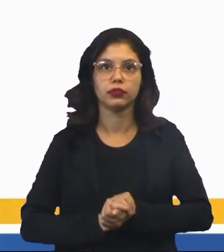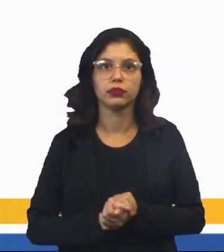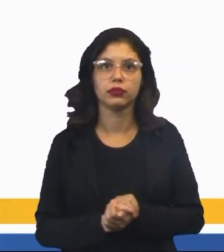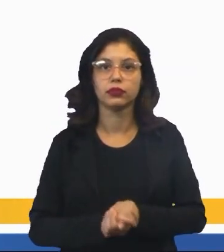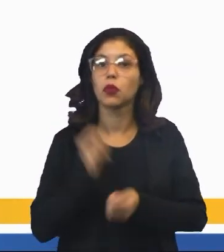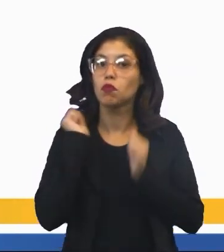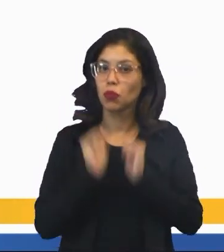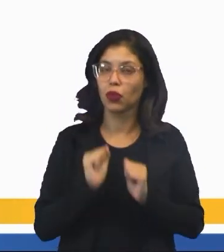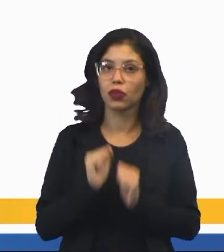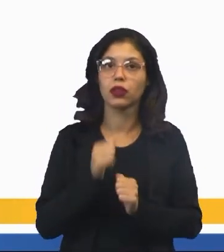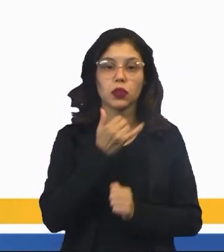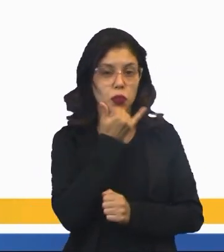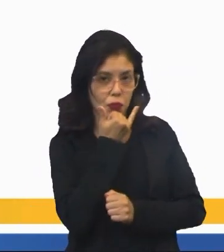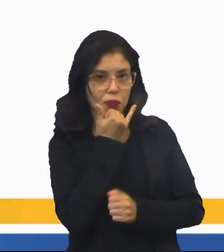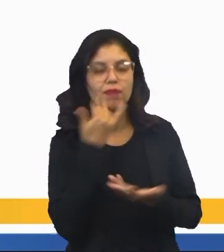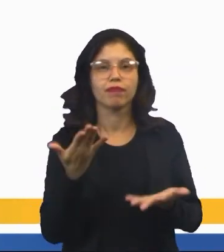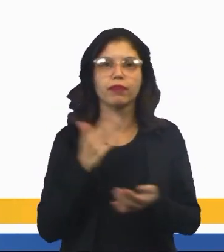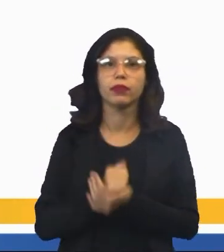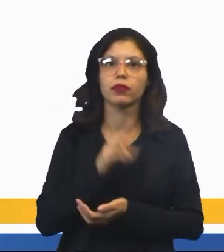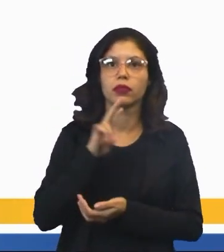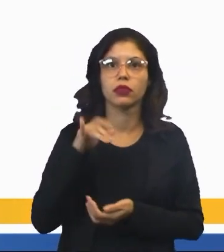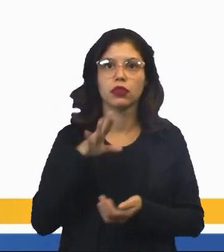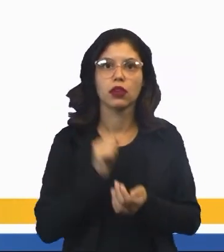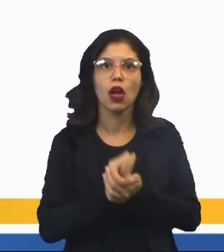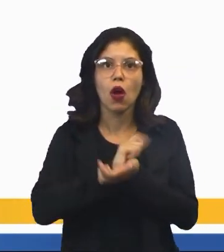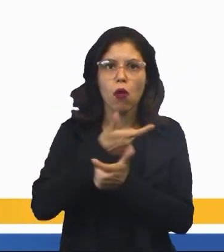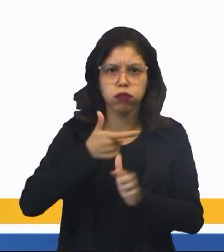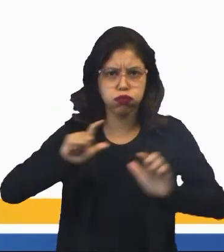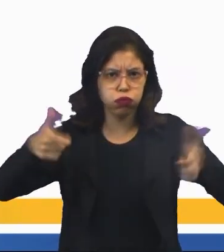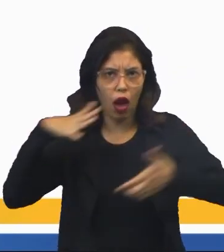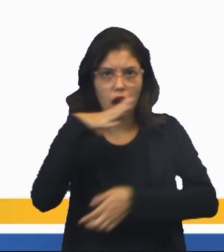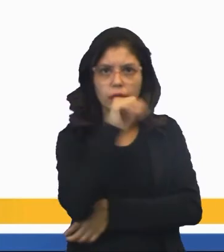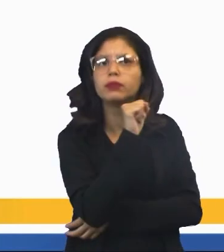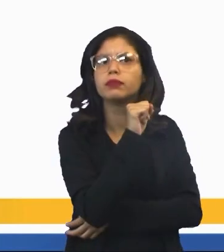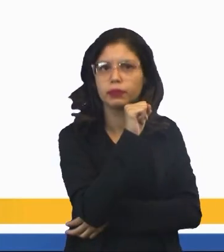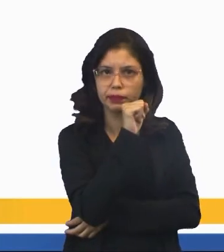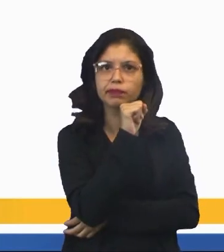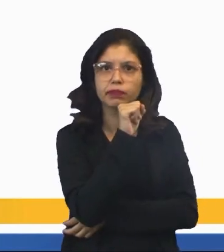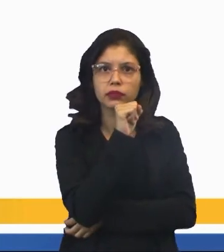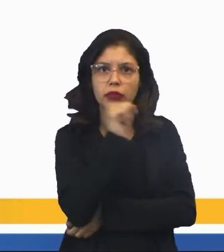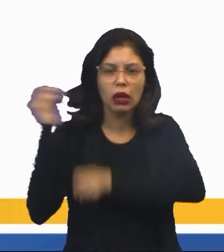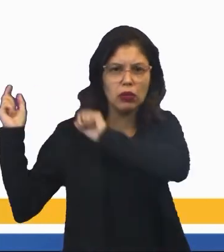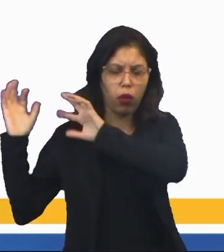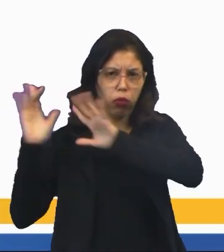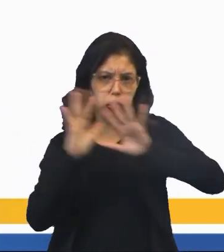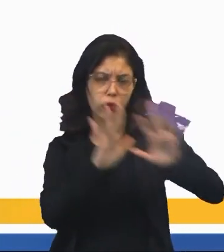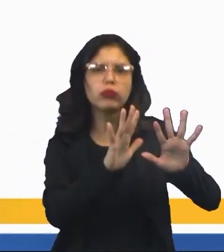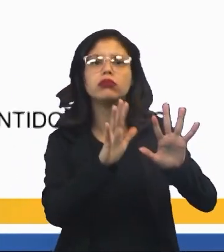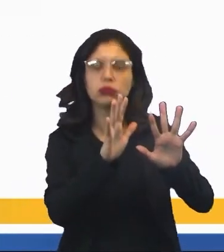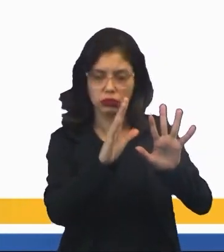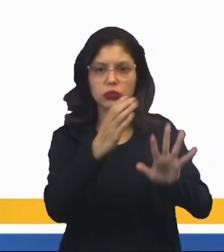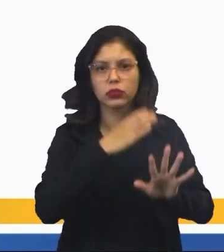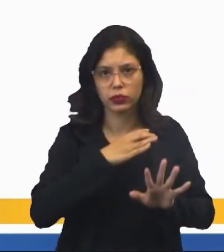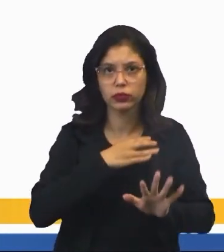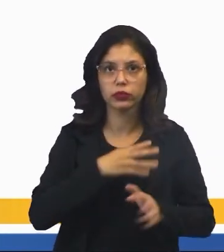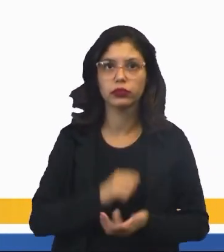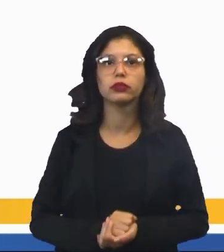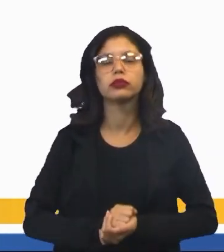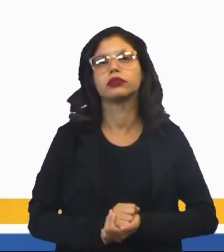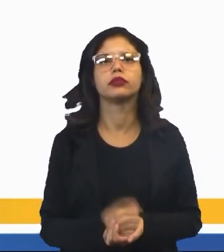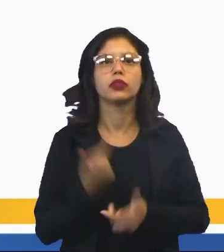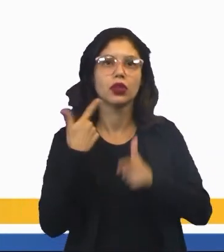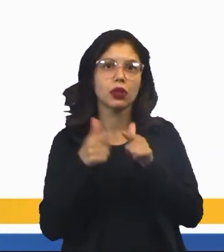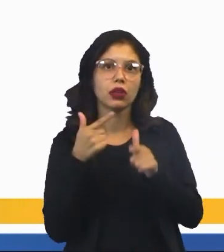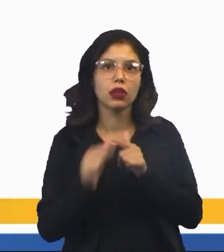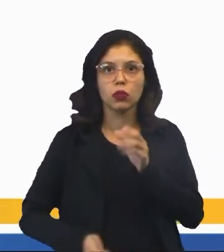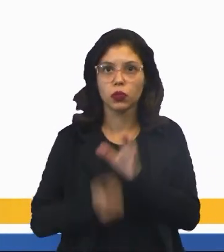pode causar um fenômeno que é o crescimento rápido e desordenado das áreas urbanas. Os